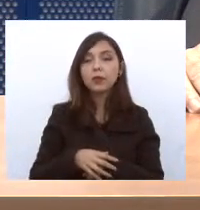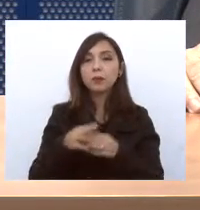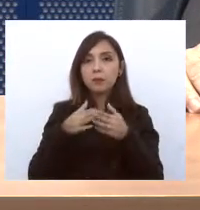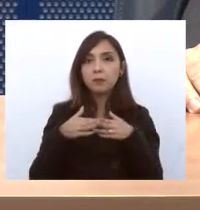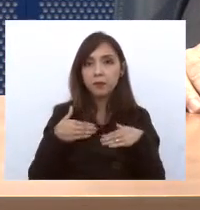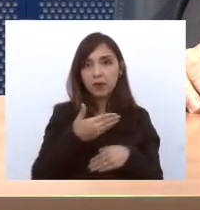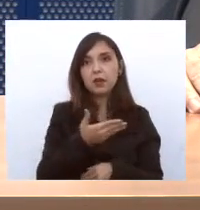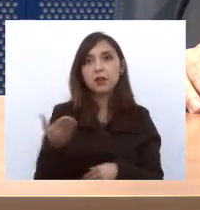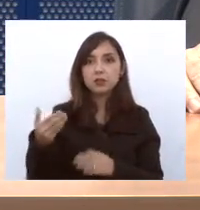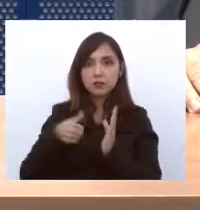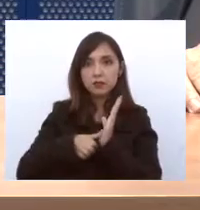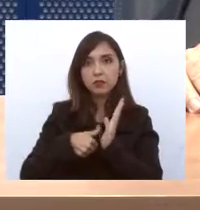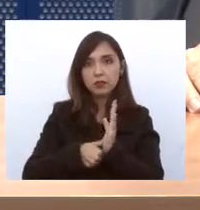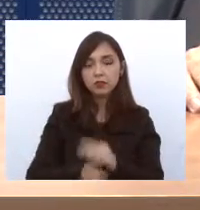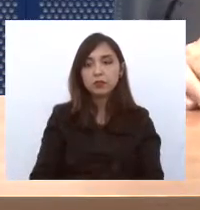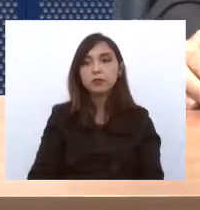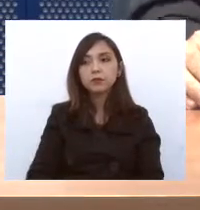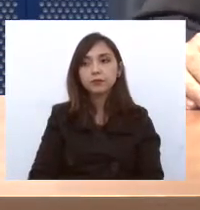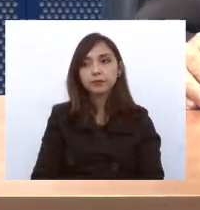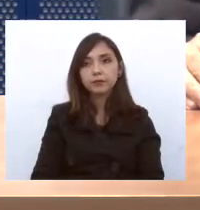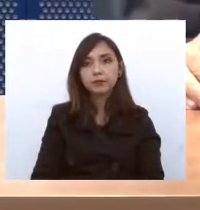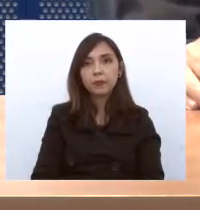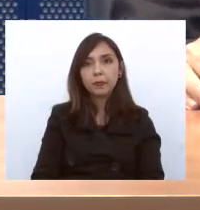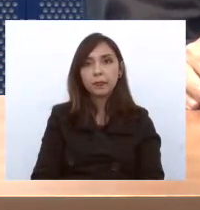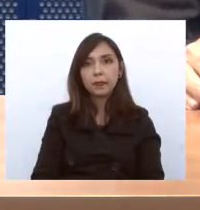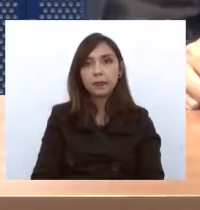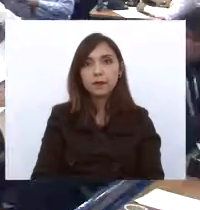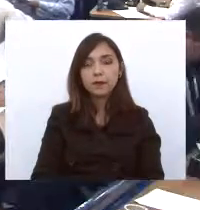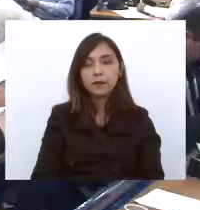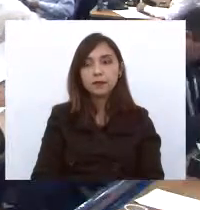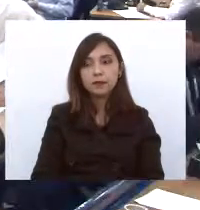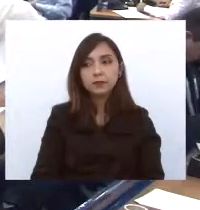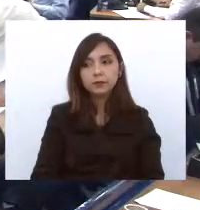senhores vereadores que utilizem os terminais para o voto eletrônico.